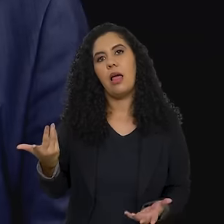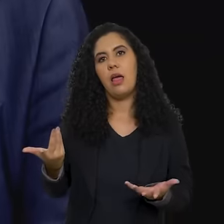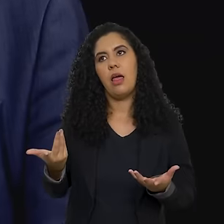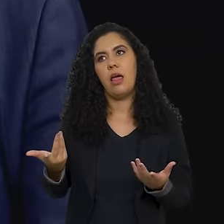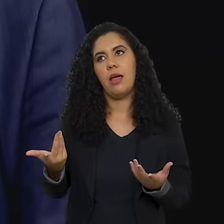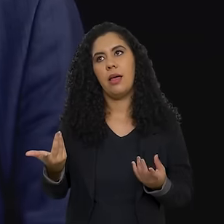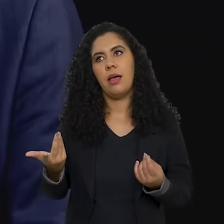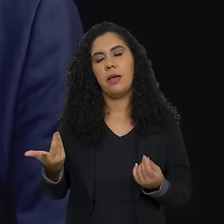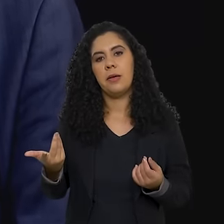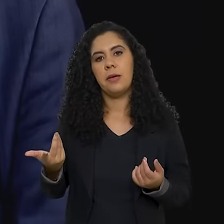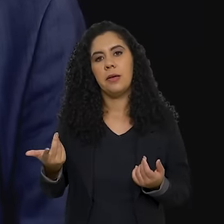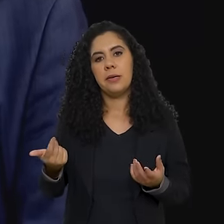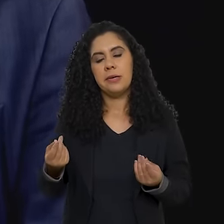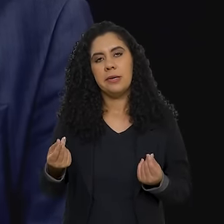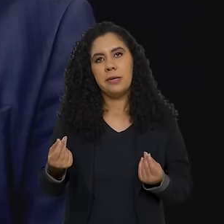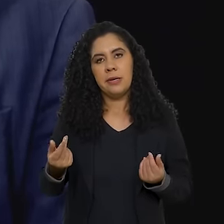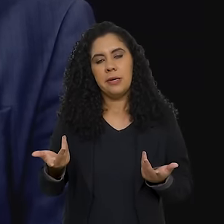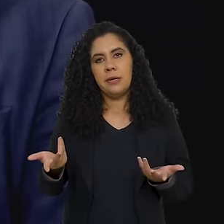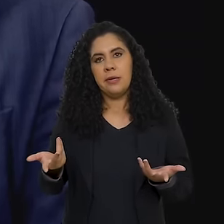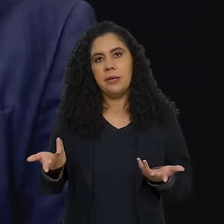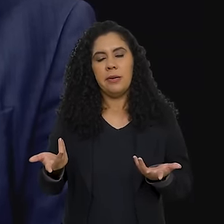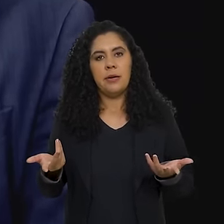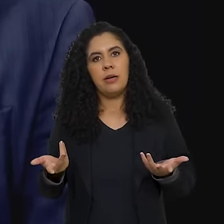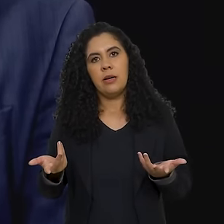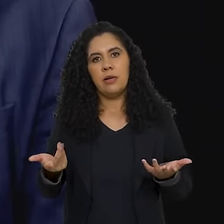digo sem nenhuma